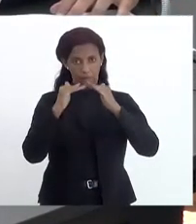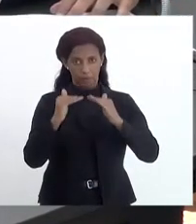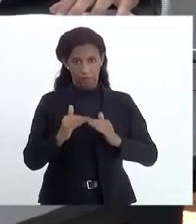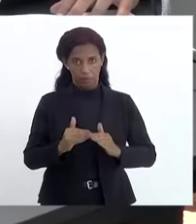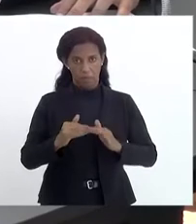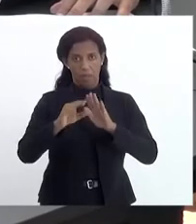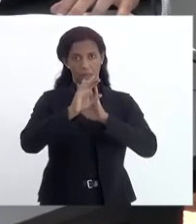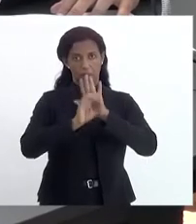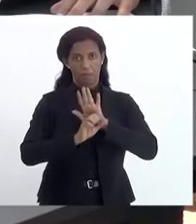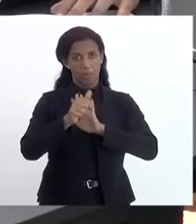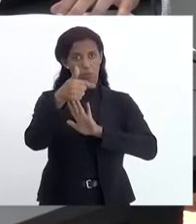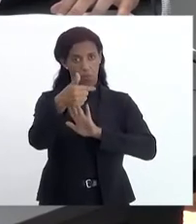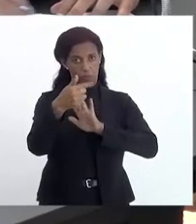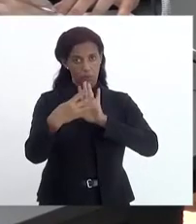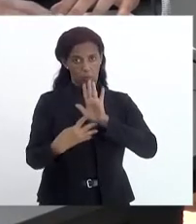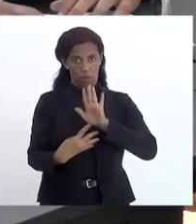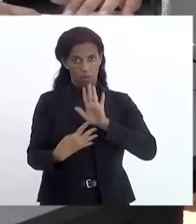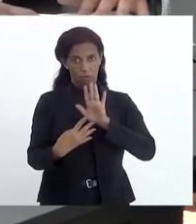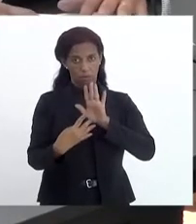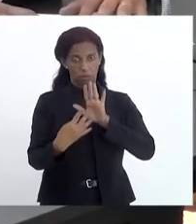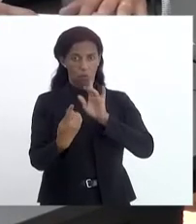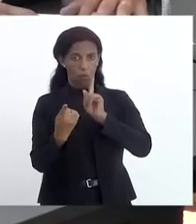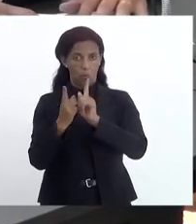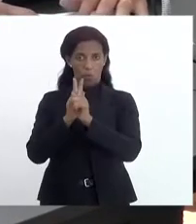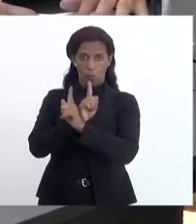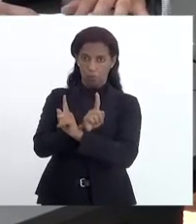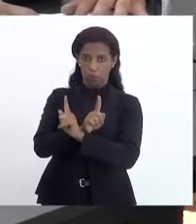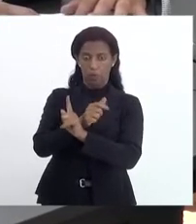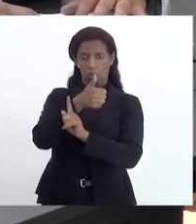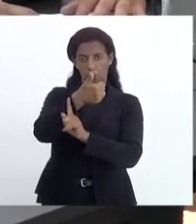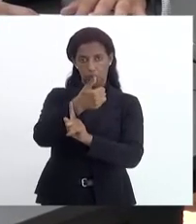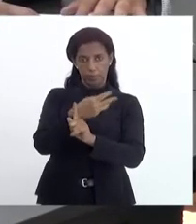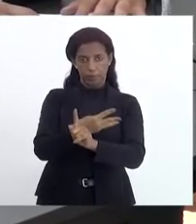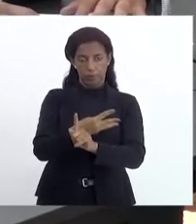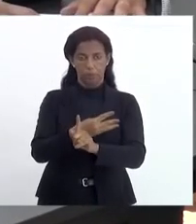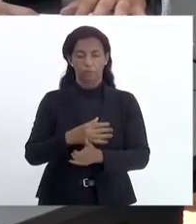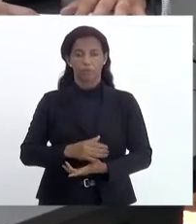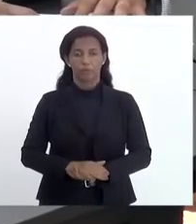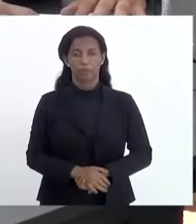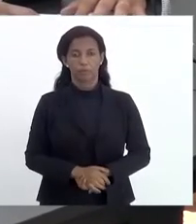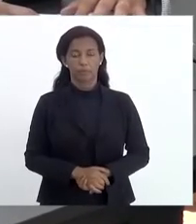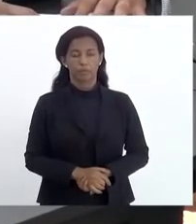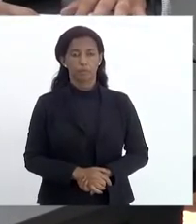favorável às emendas 2 e 4, contrário às emendas 1 e 3.